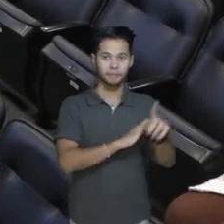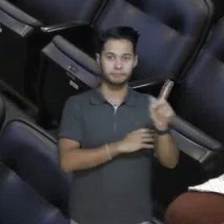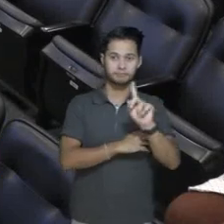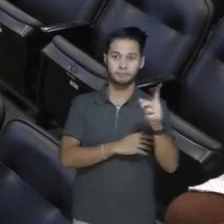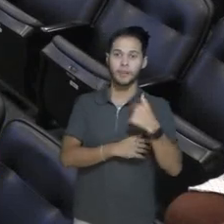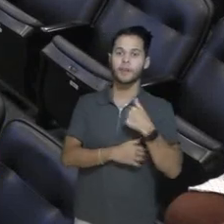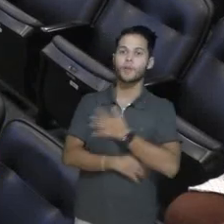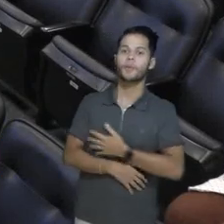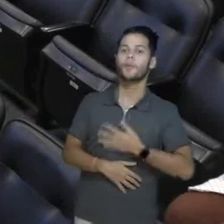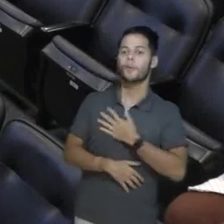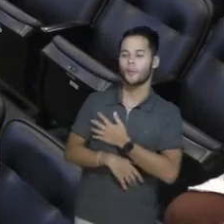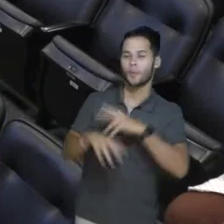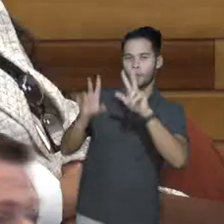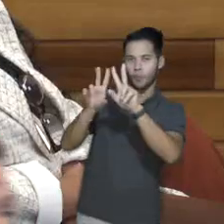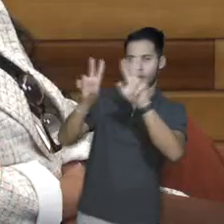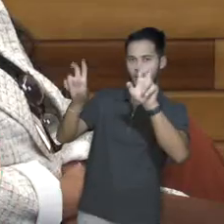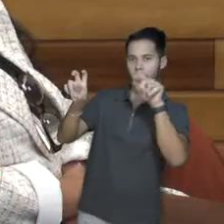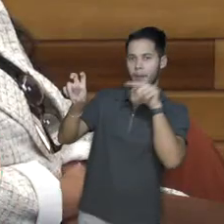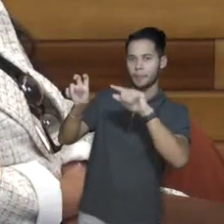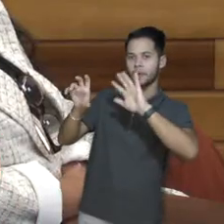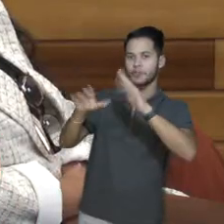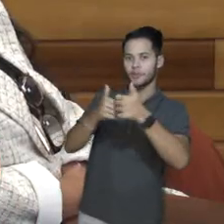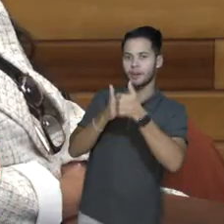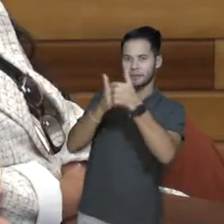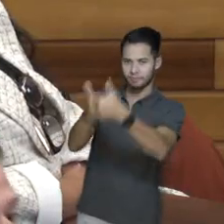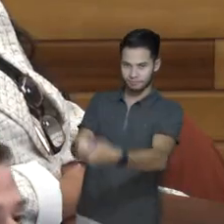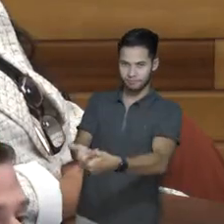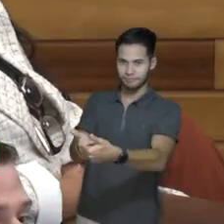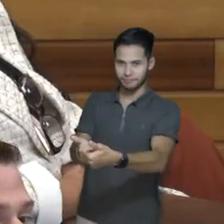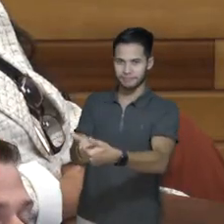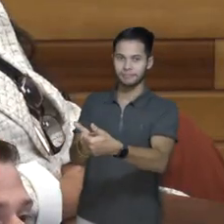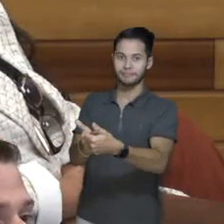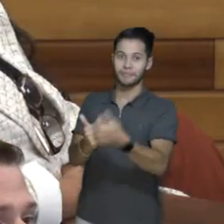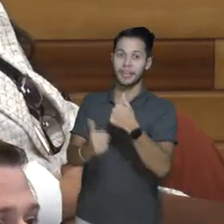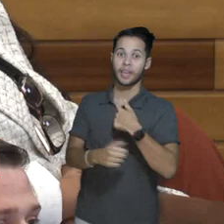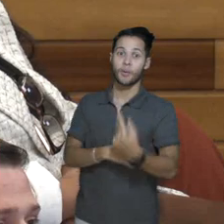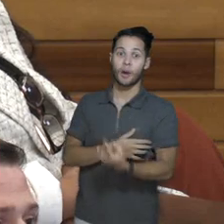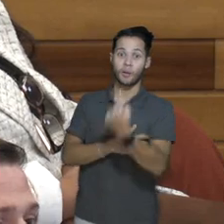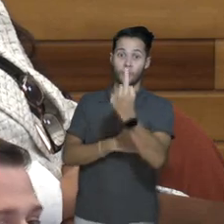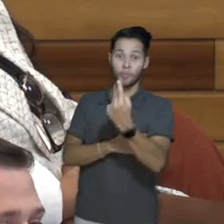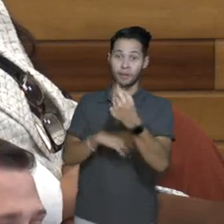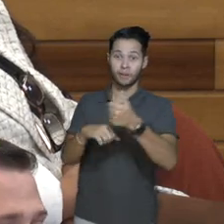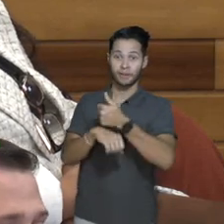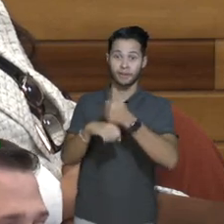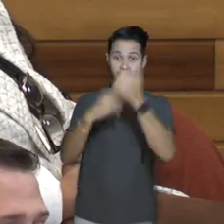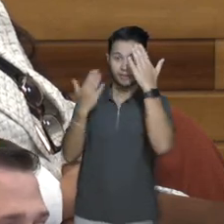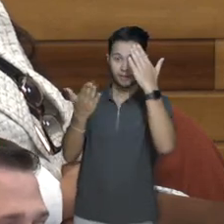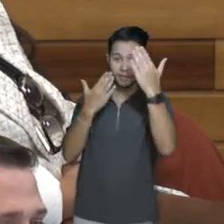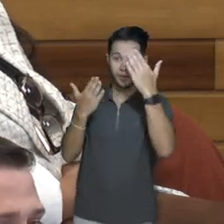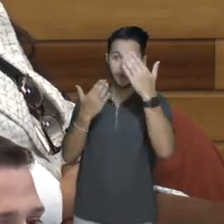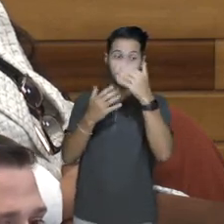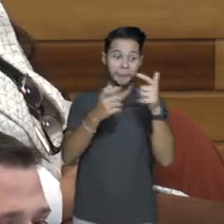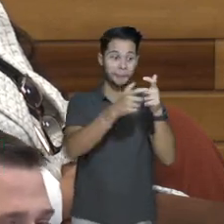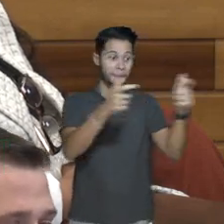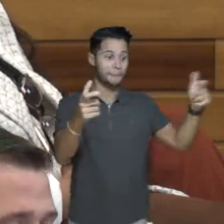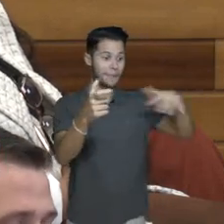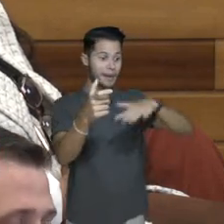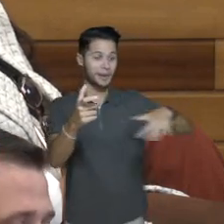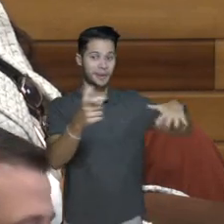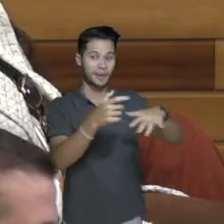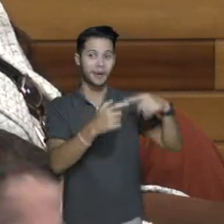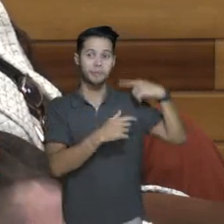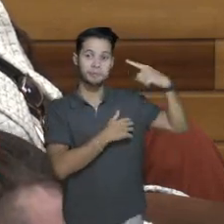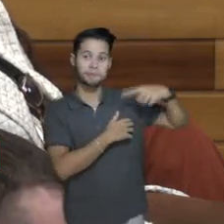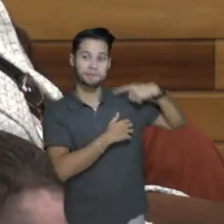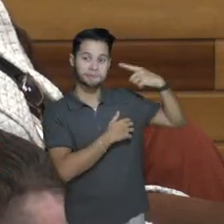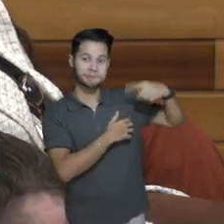acompanho o Afonso aí algum tempo com esse tema e pelo jeito sou única psicóloga né que o resto é tudo direito mas tá